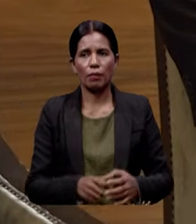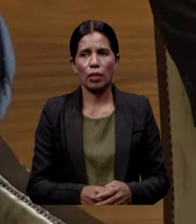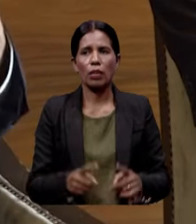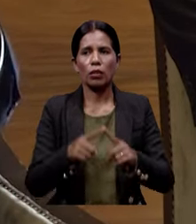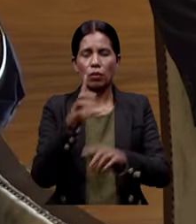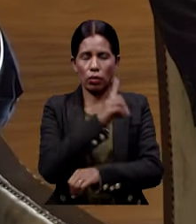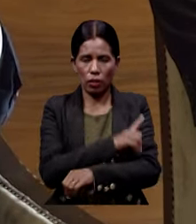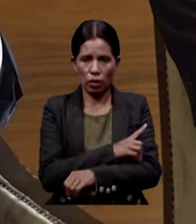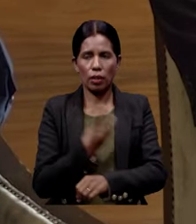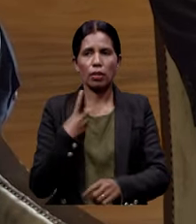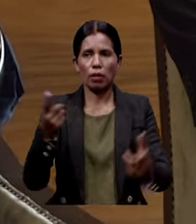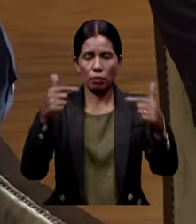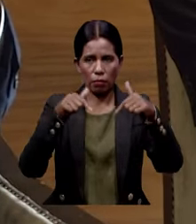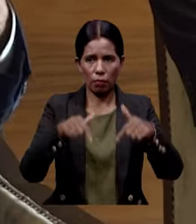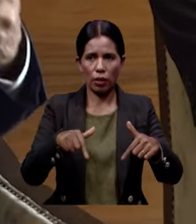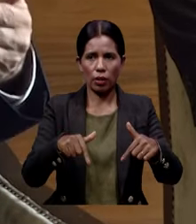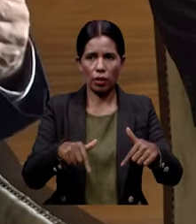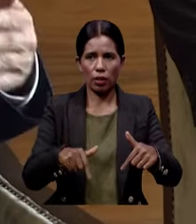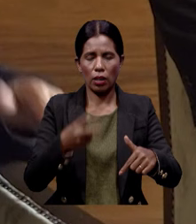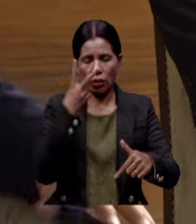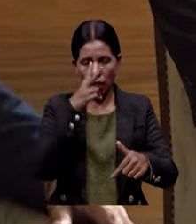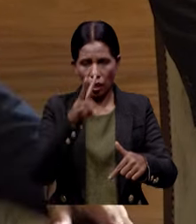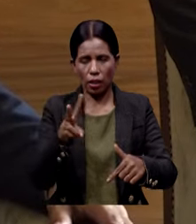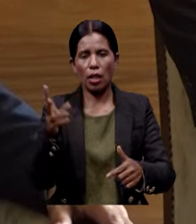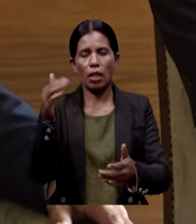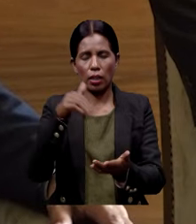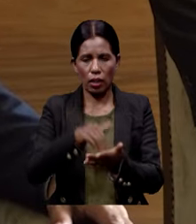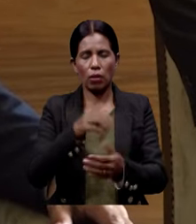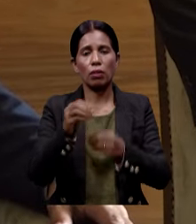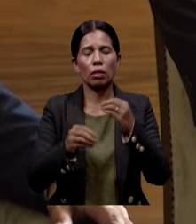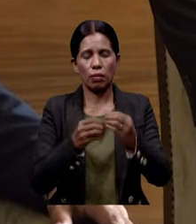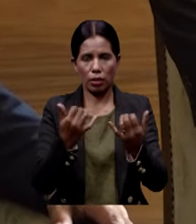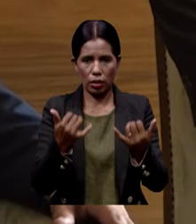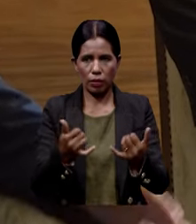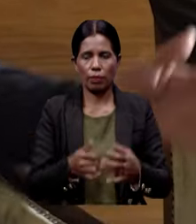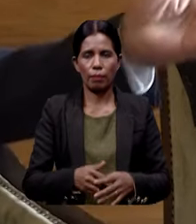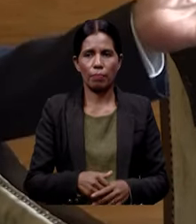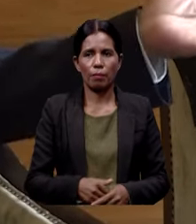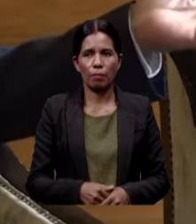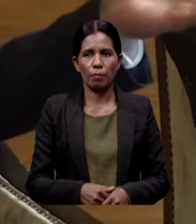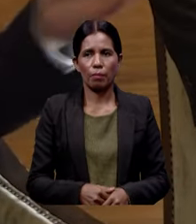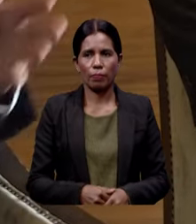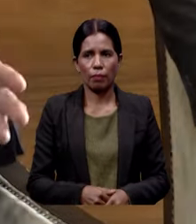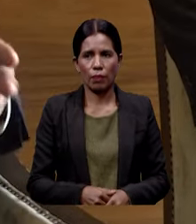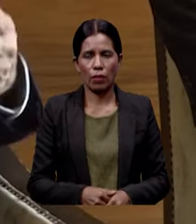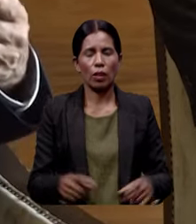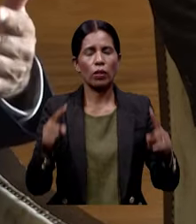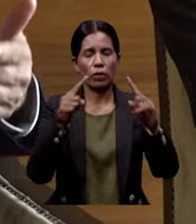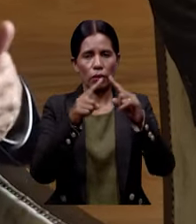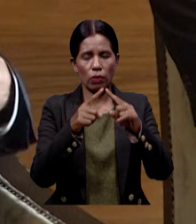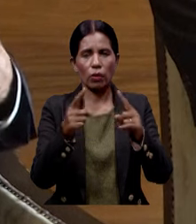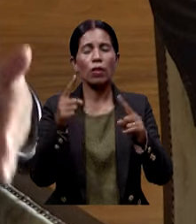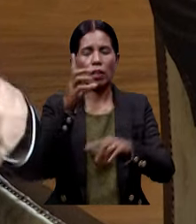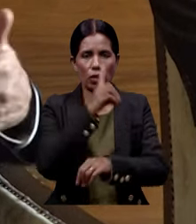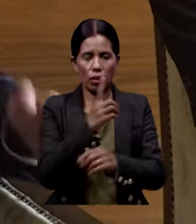René, mai a torre firme de René. Até que estou em Loro,